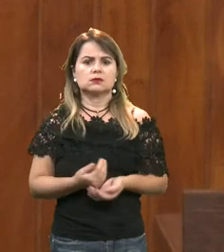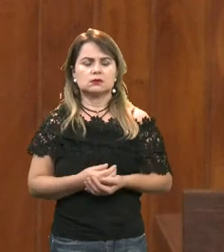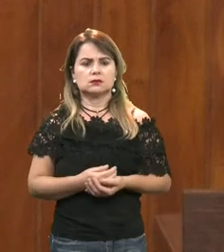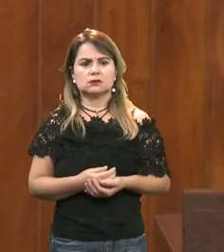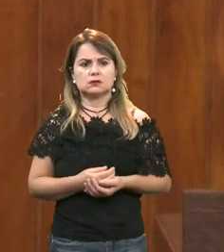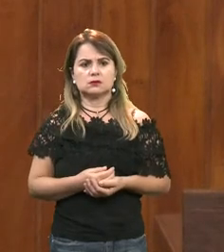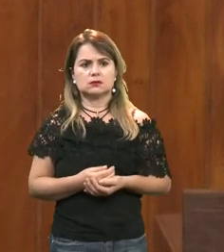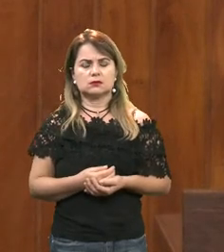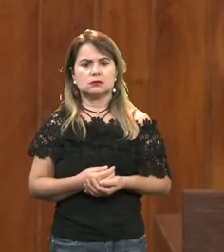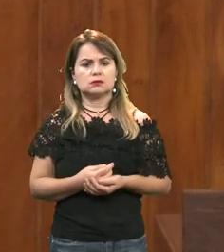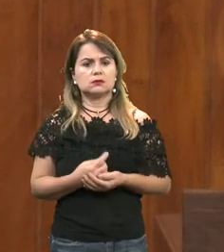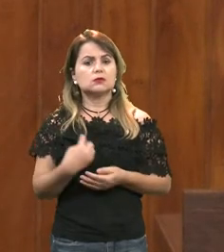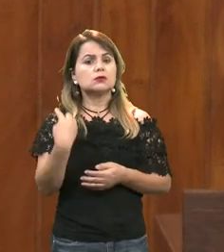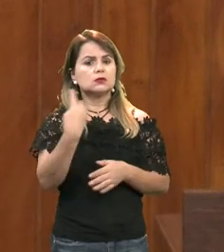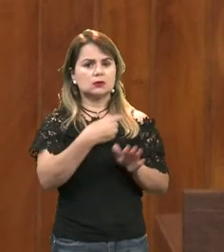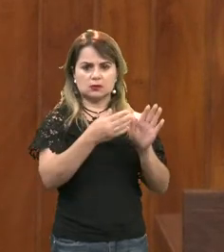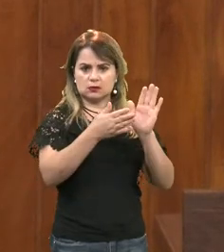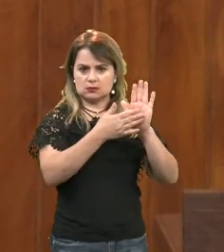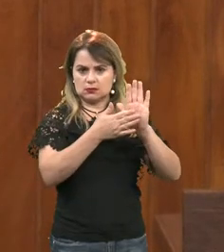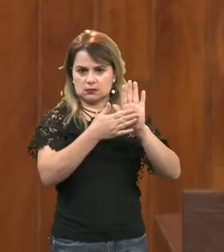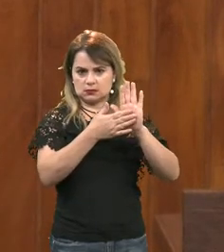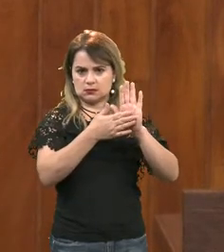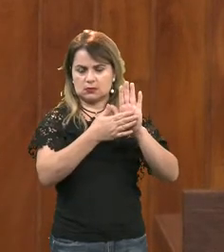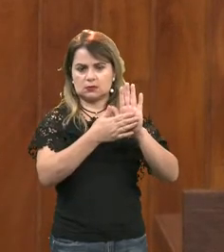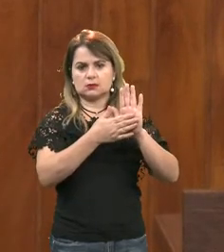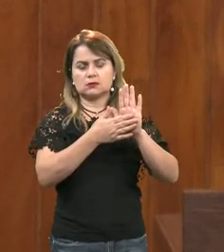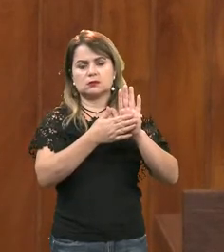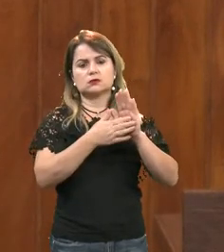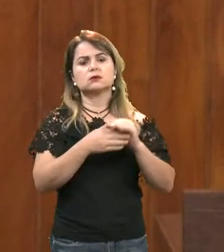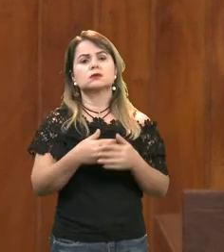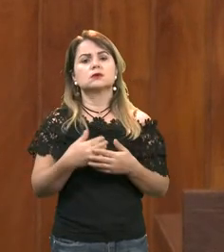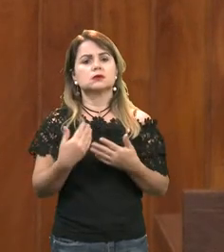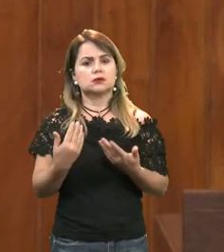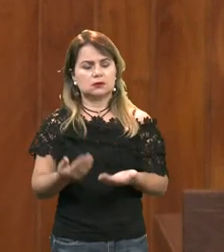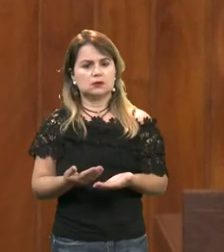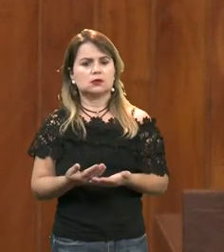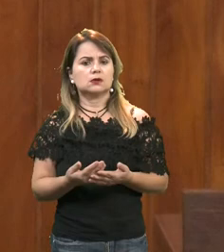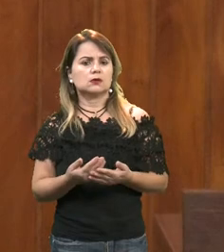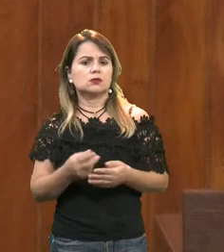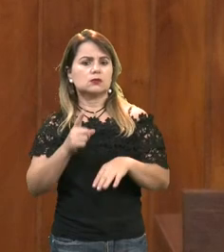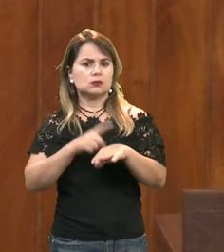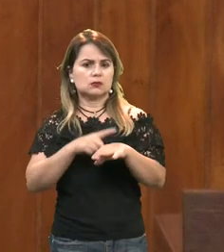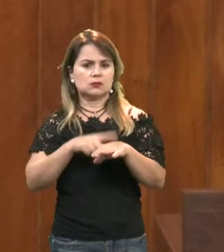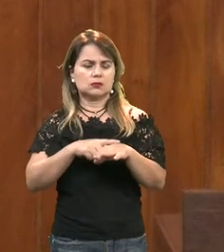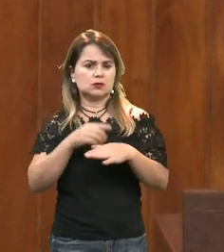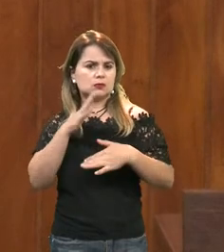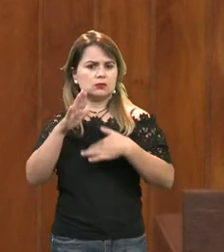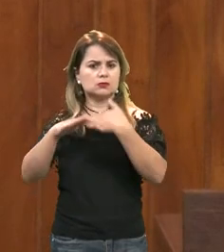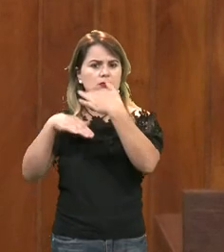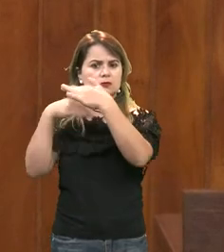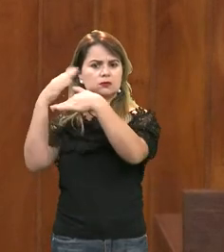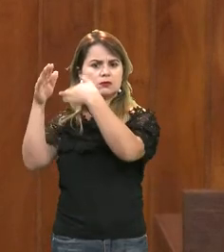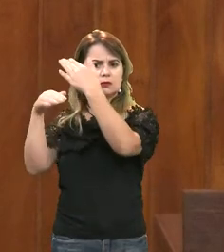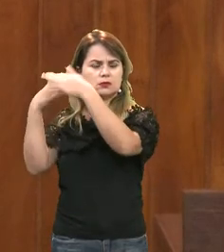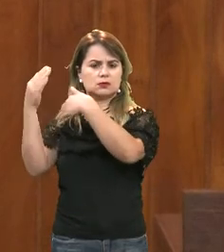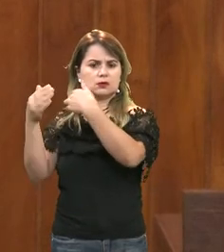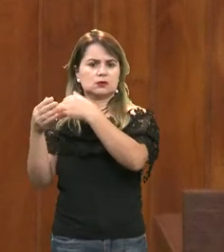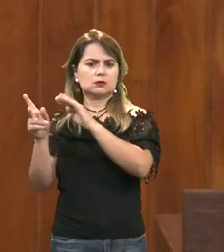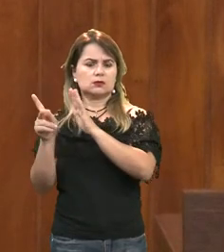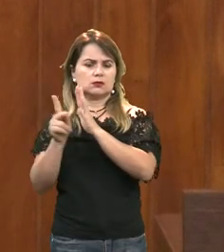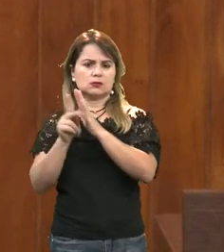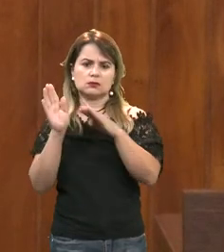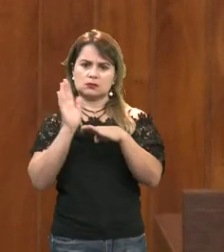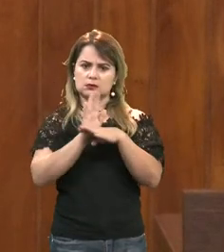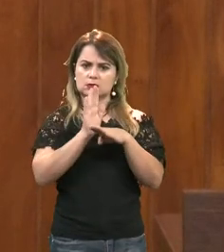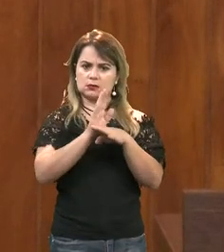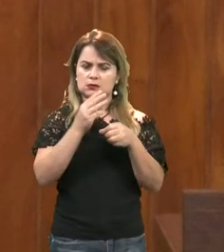E essa é a nossa proposta, porque eu acho que é um momento de avanço necessário para o nosso município, que